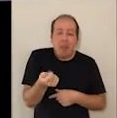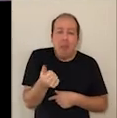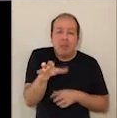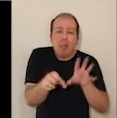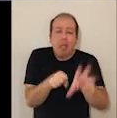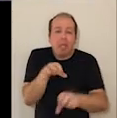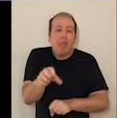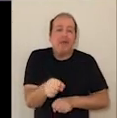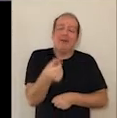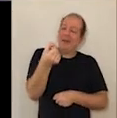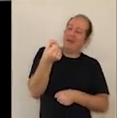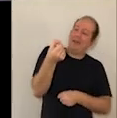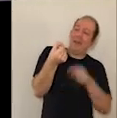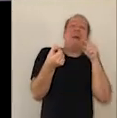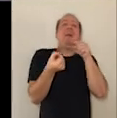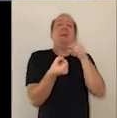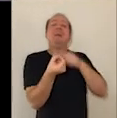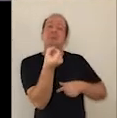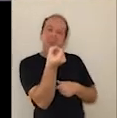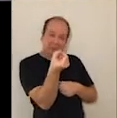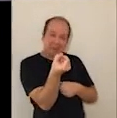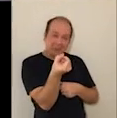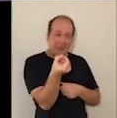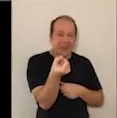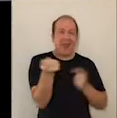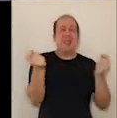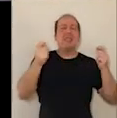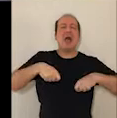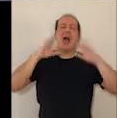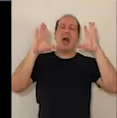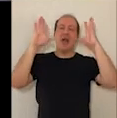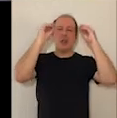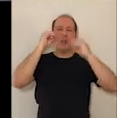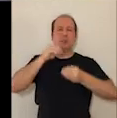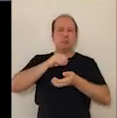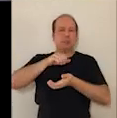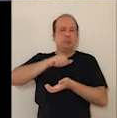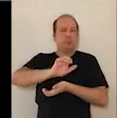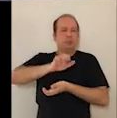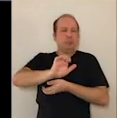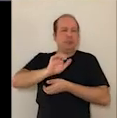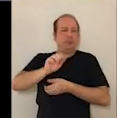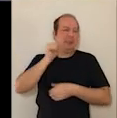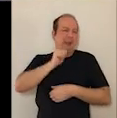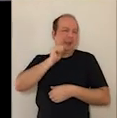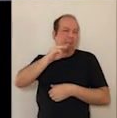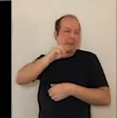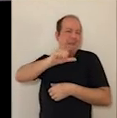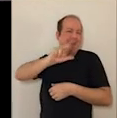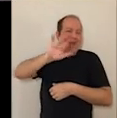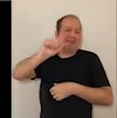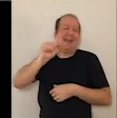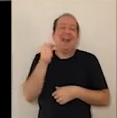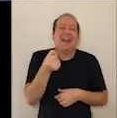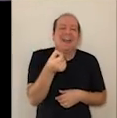pega algumas. Oh, isso aqui seria para uma noite de amor com Dona Maria. E